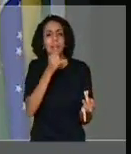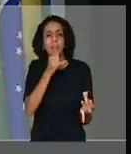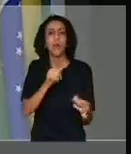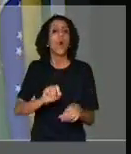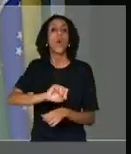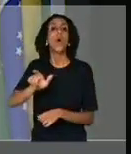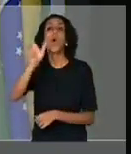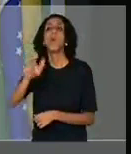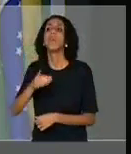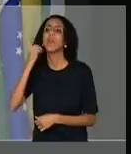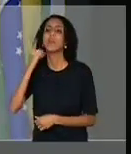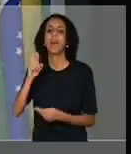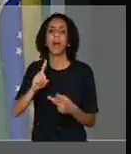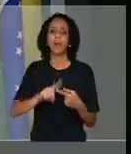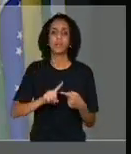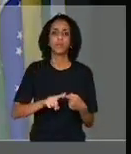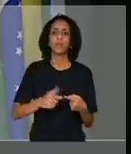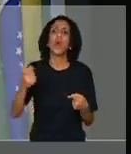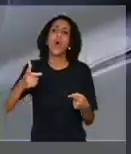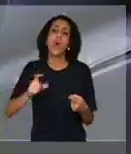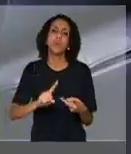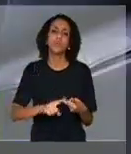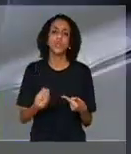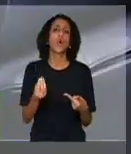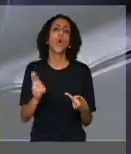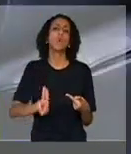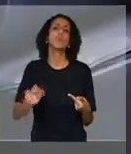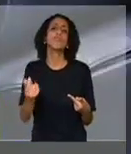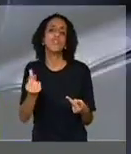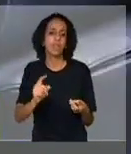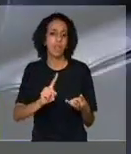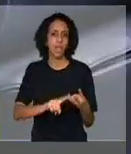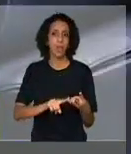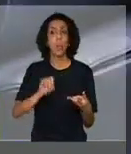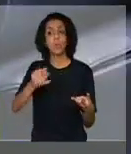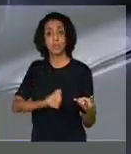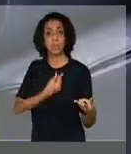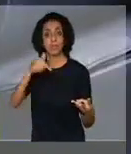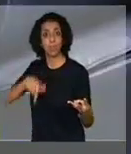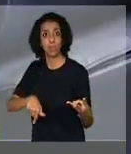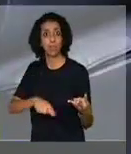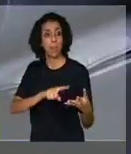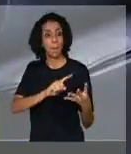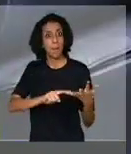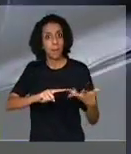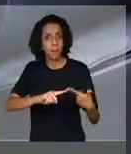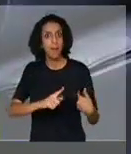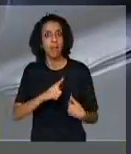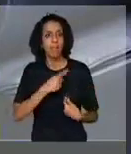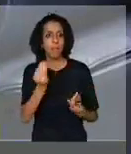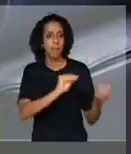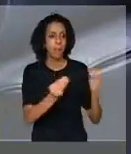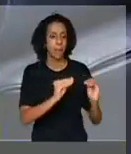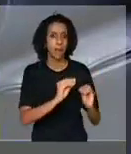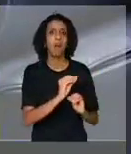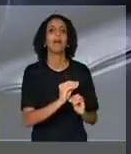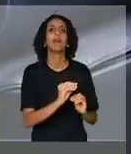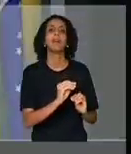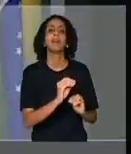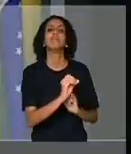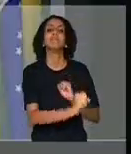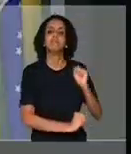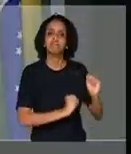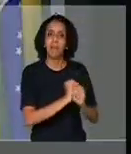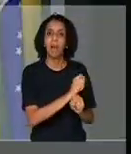voto, do gasto público, quanto que você gasta no seu gabinete, tem todas as informações. Mas isso graças a um trabalho